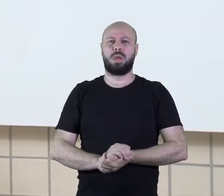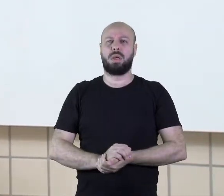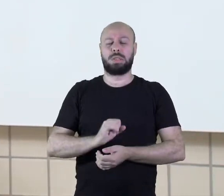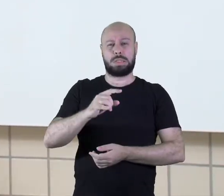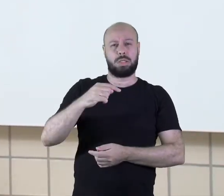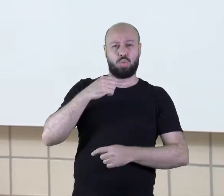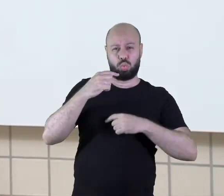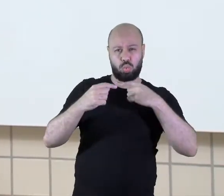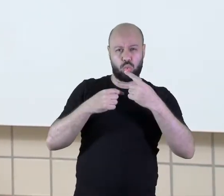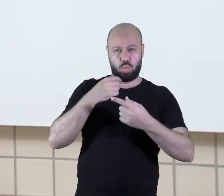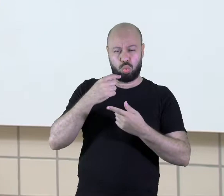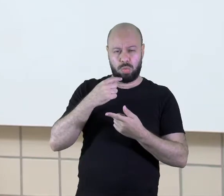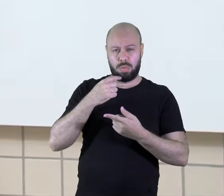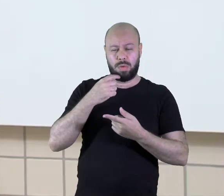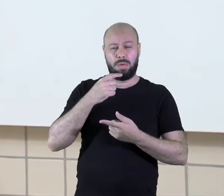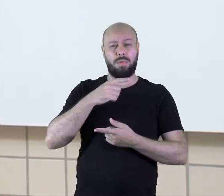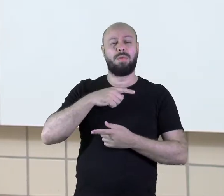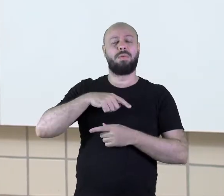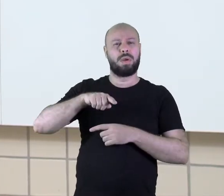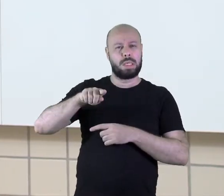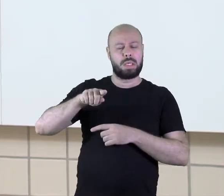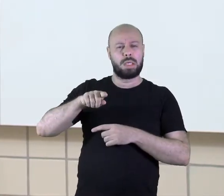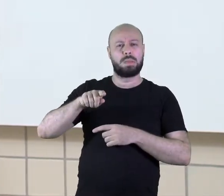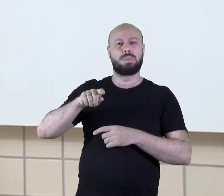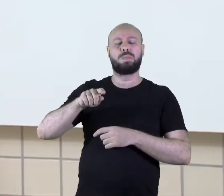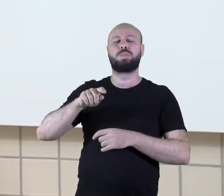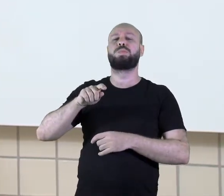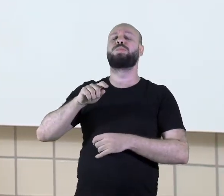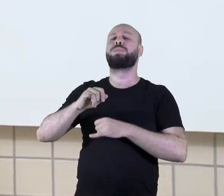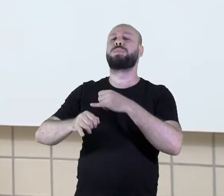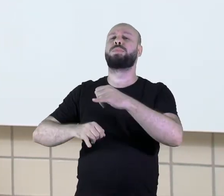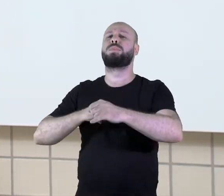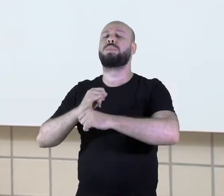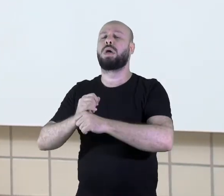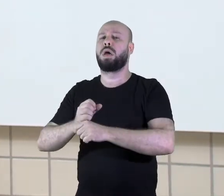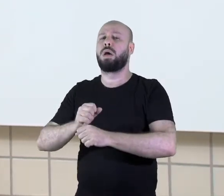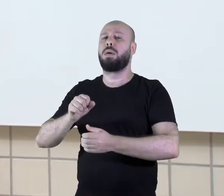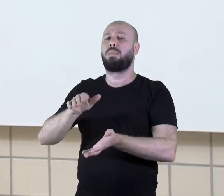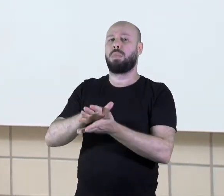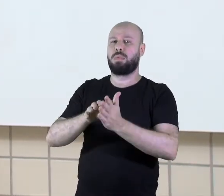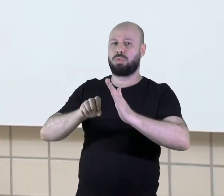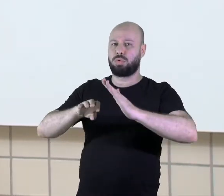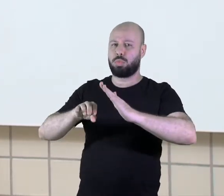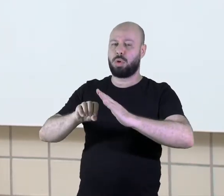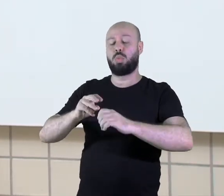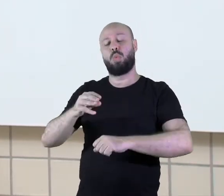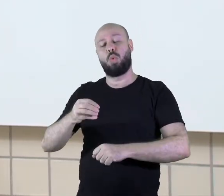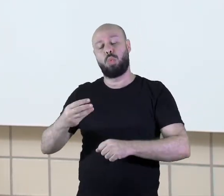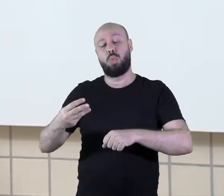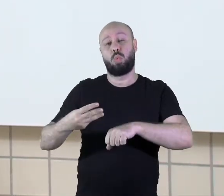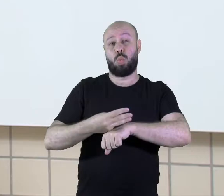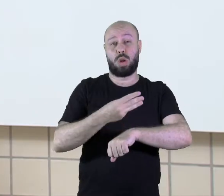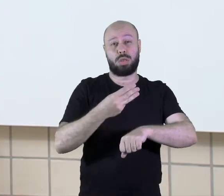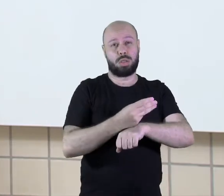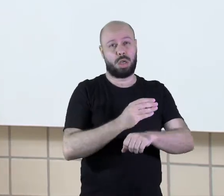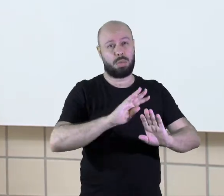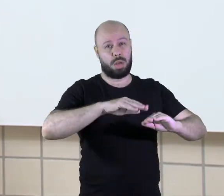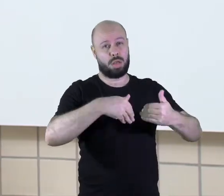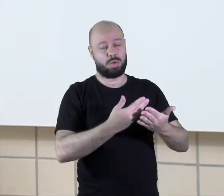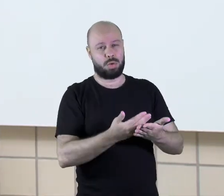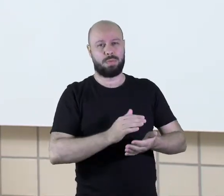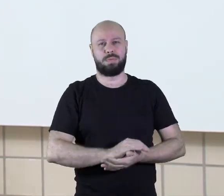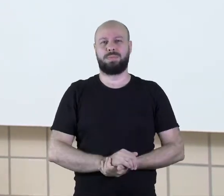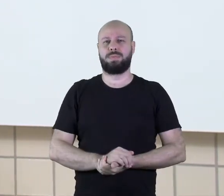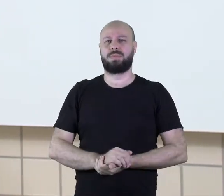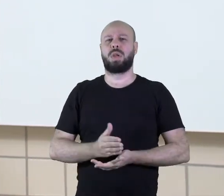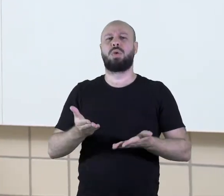dúvida, vão lá na plataforma Palm Home School ou no WhatsApp da escola, tá bom? Então o que nós